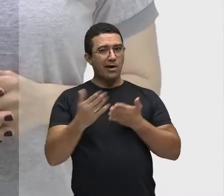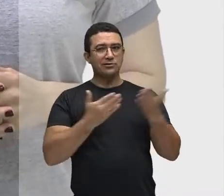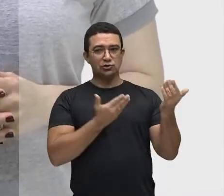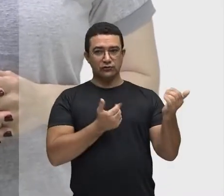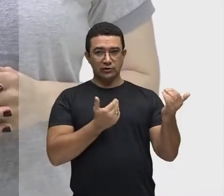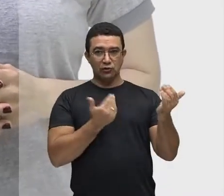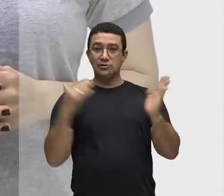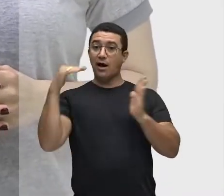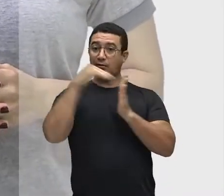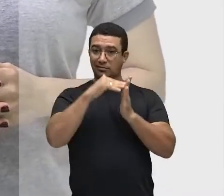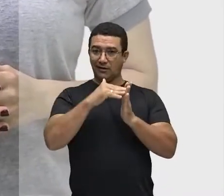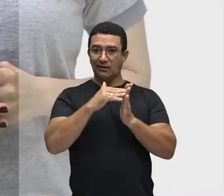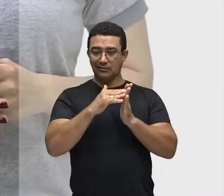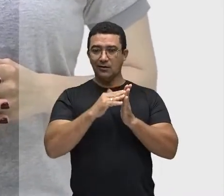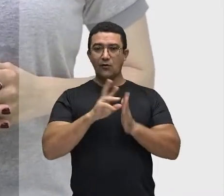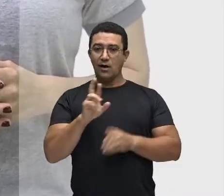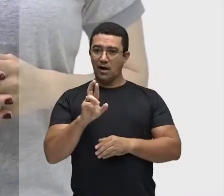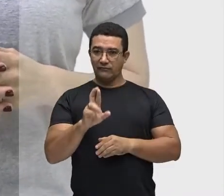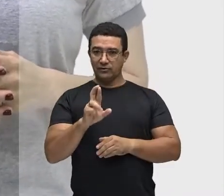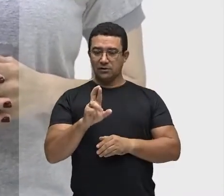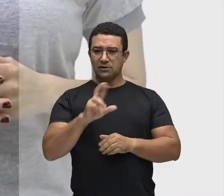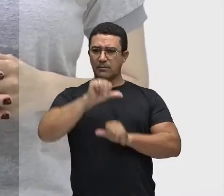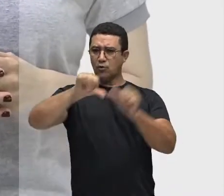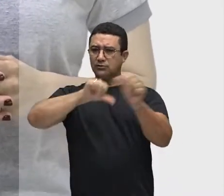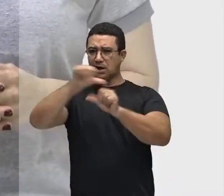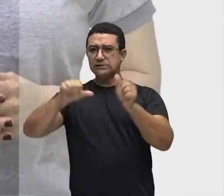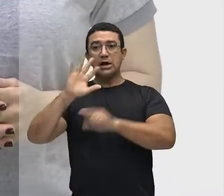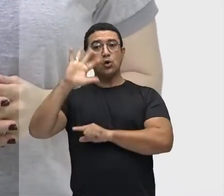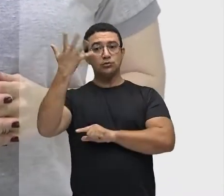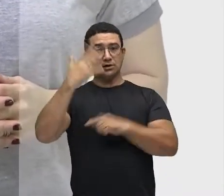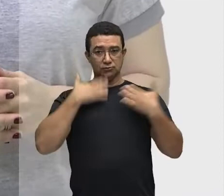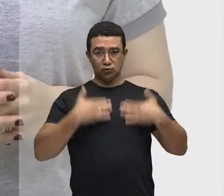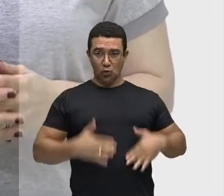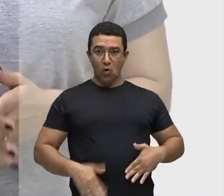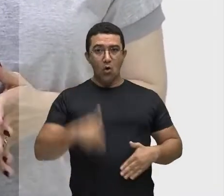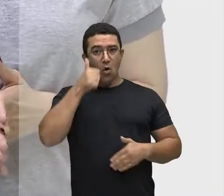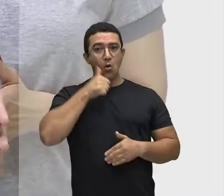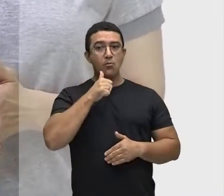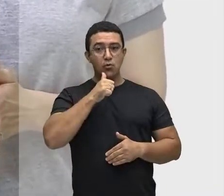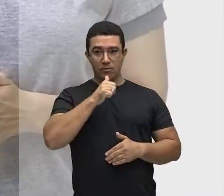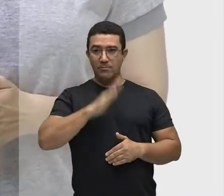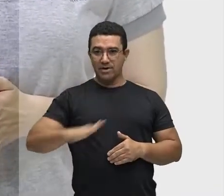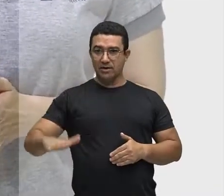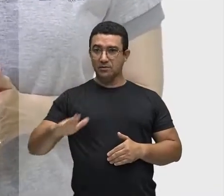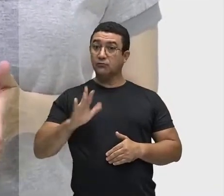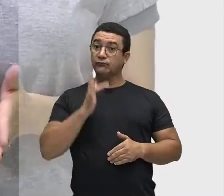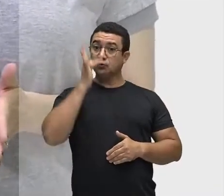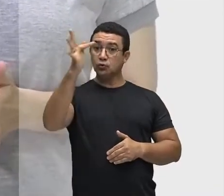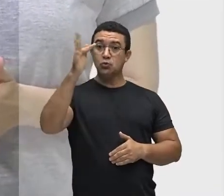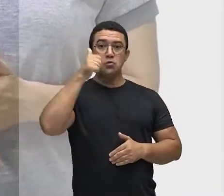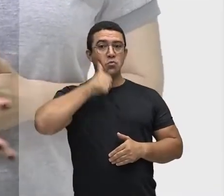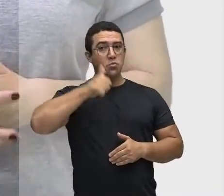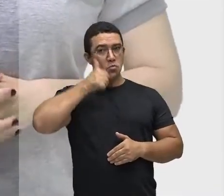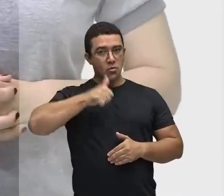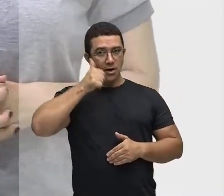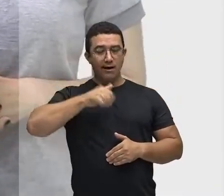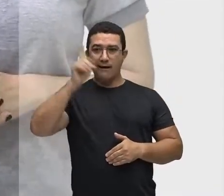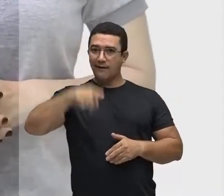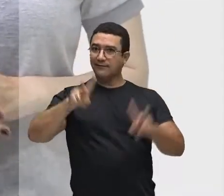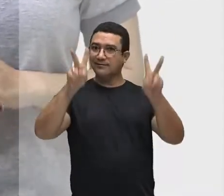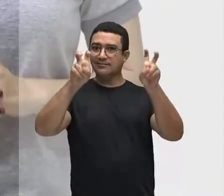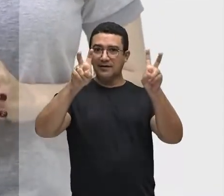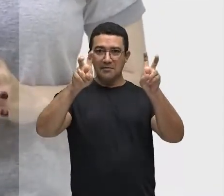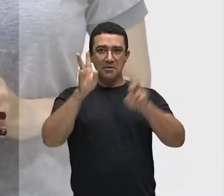gravidez, todas as mudanças que ocorrem no corpo da menina que se tornará uma mulher. É um assunto muito interessante,